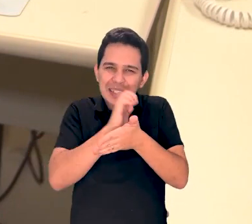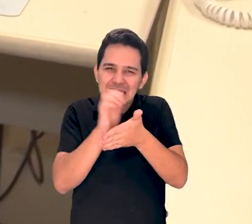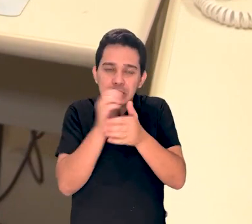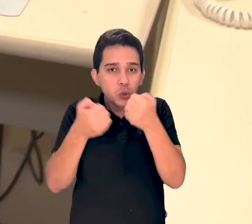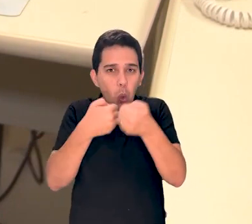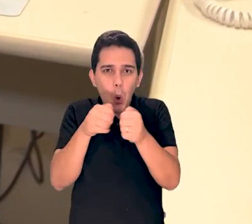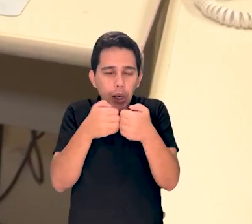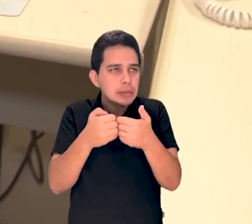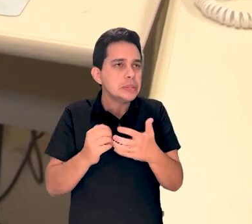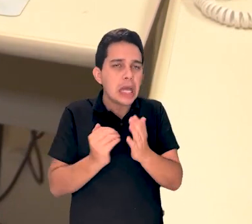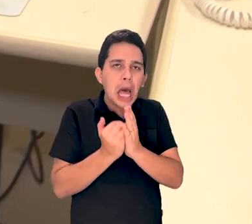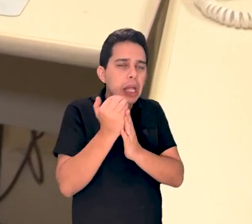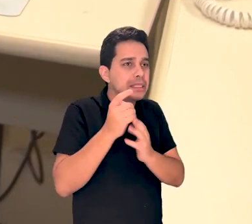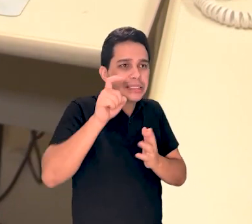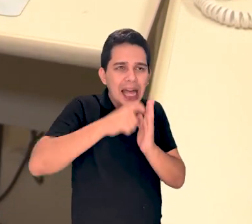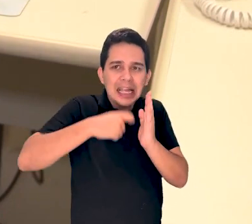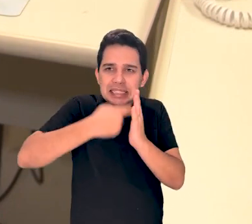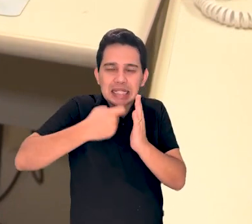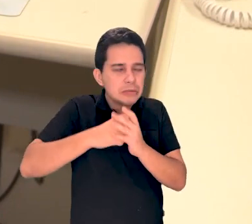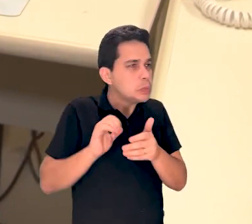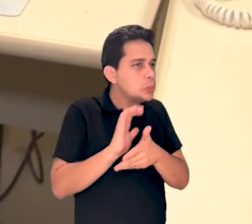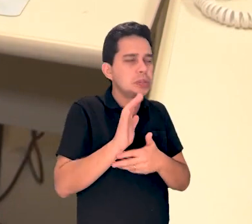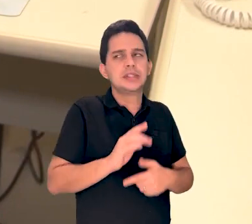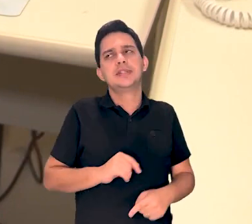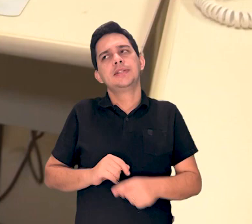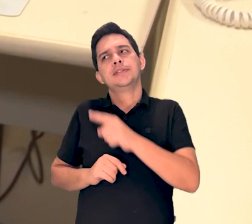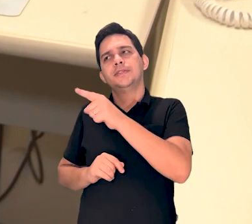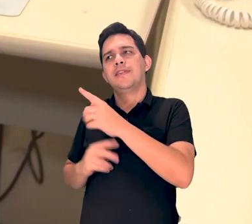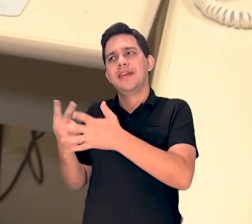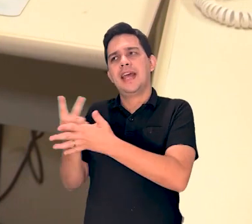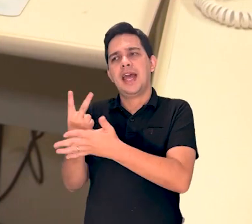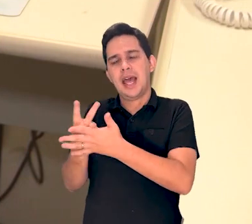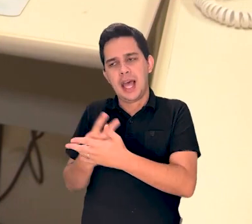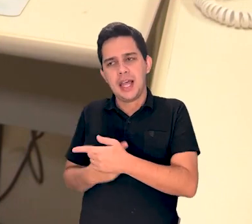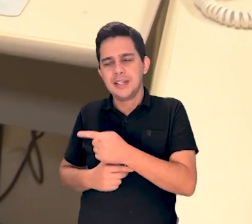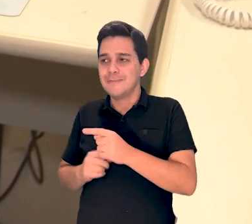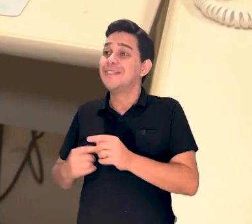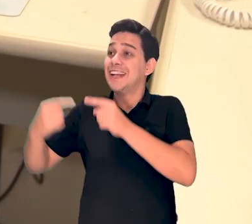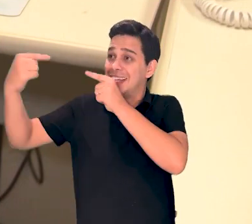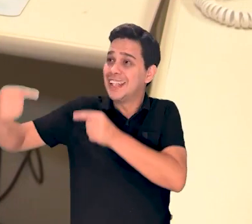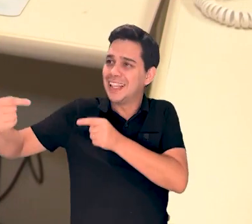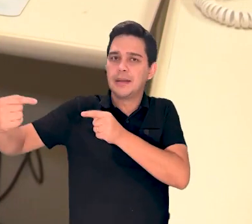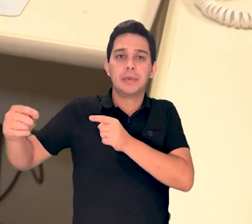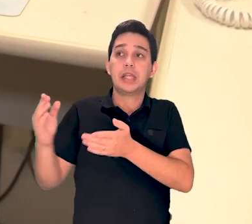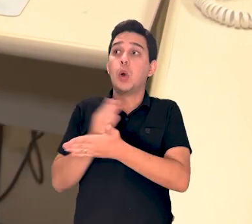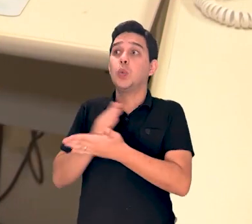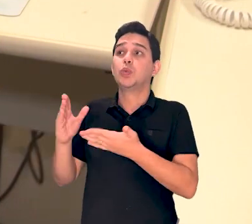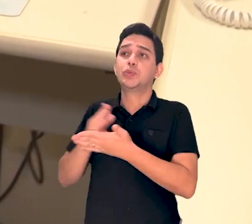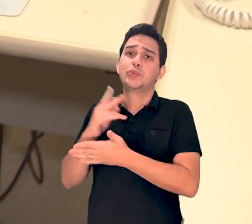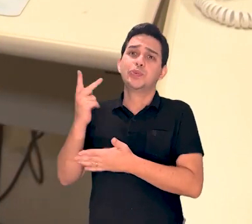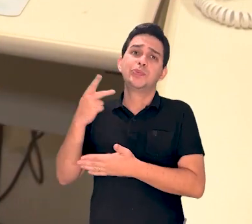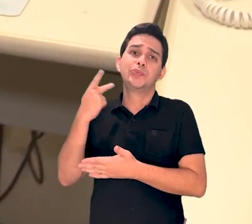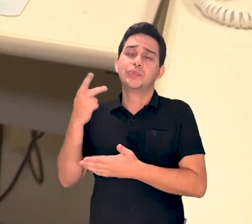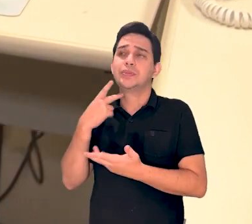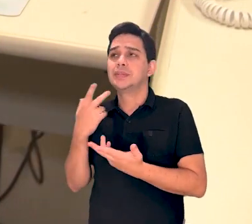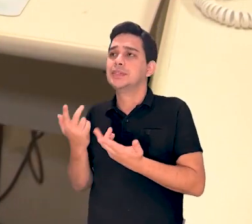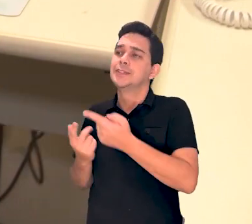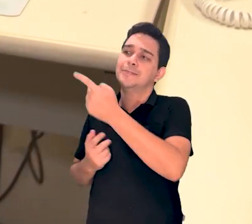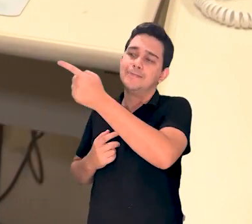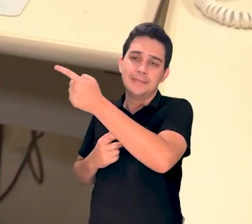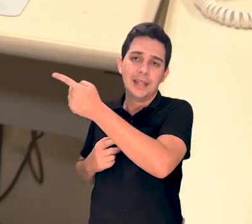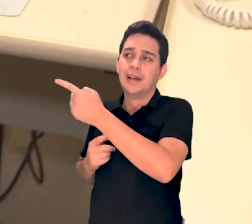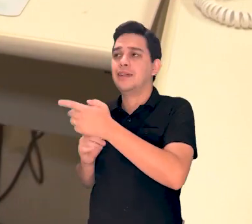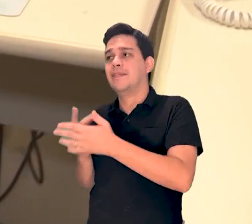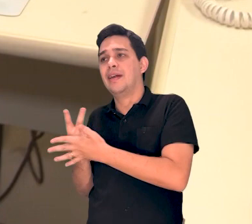relação promíscua por trás em relação aos concessionários e os jogadores e isso agora